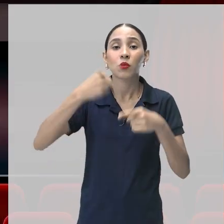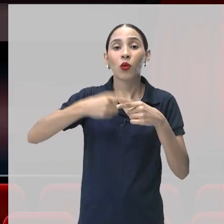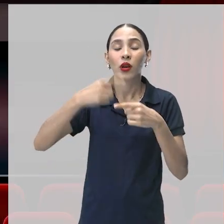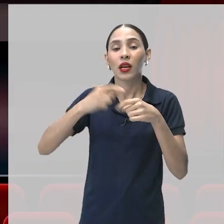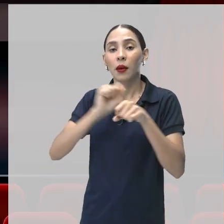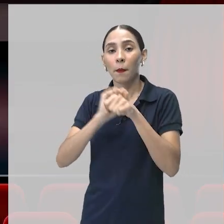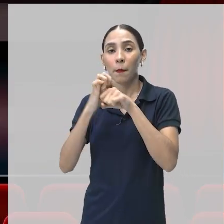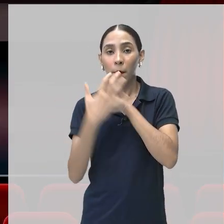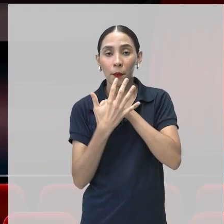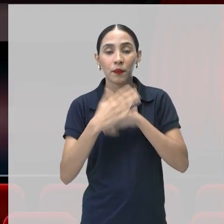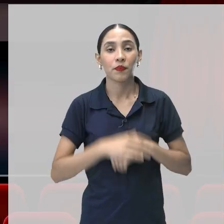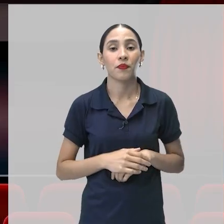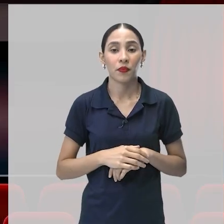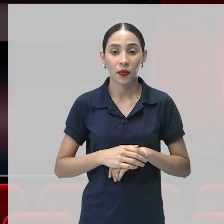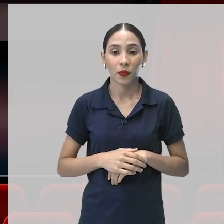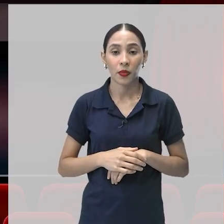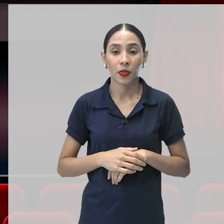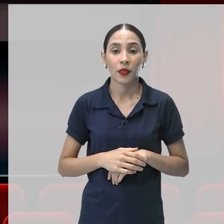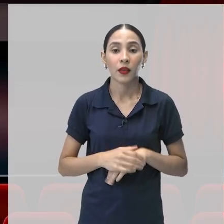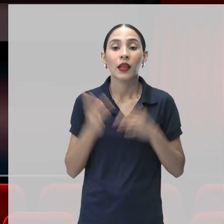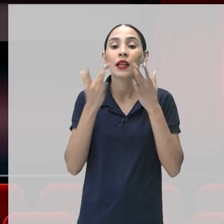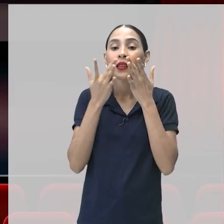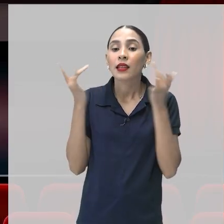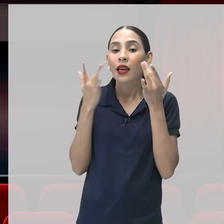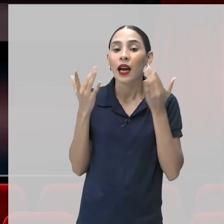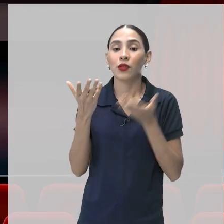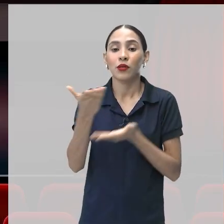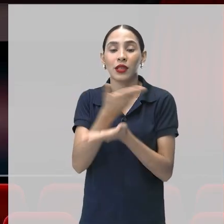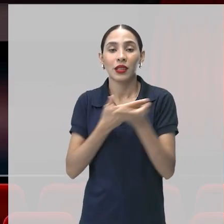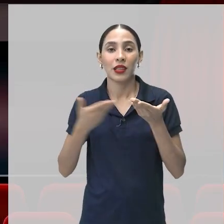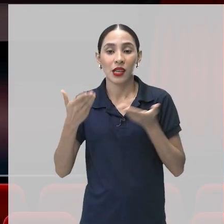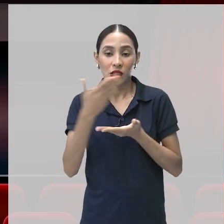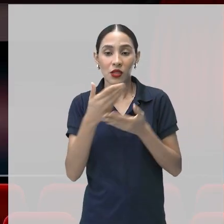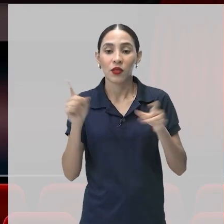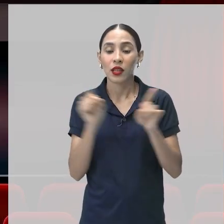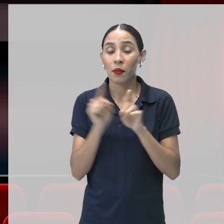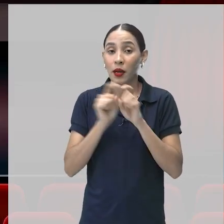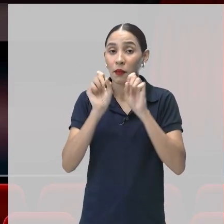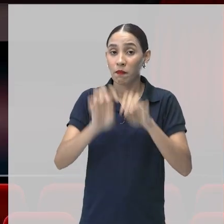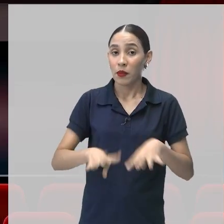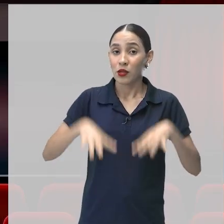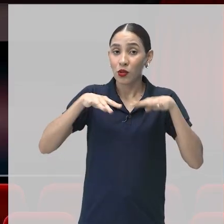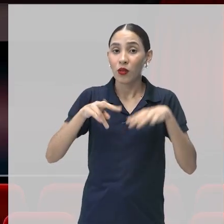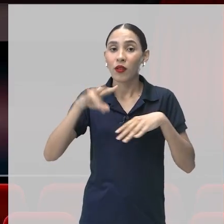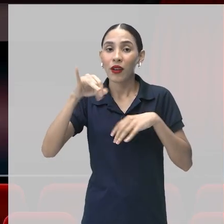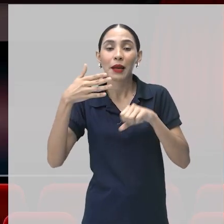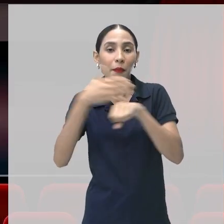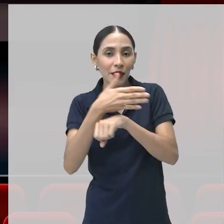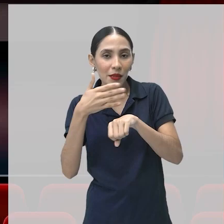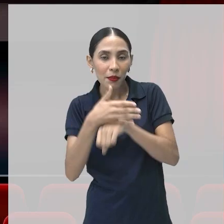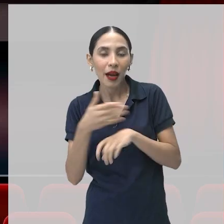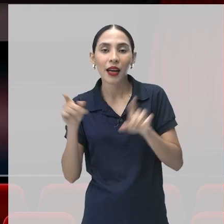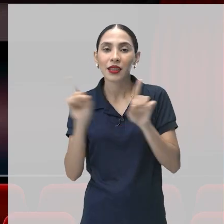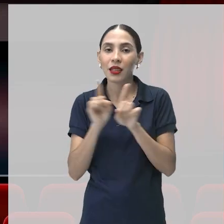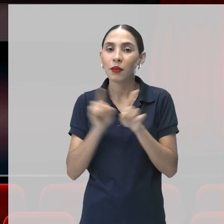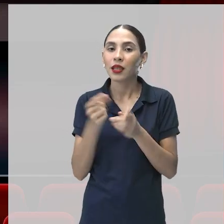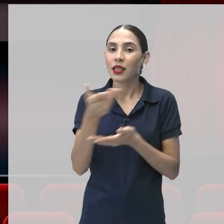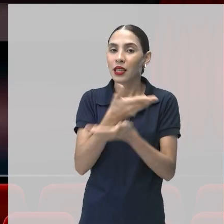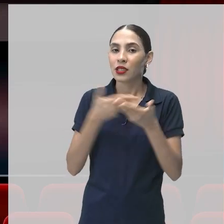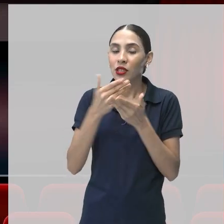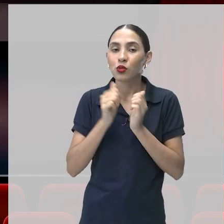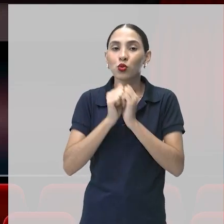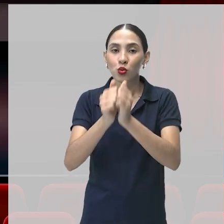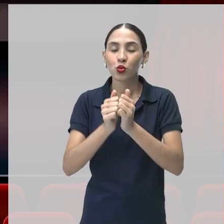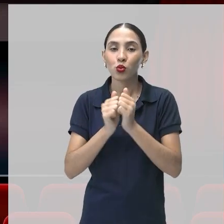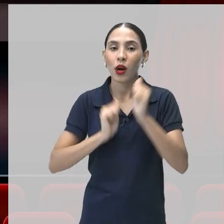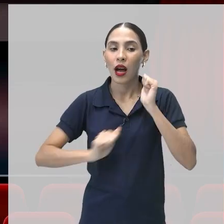pandemia. E tem um teatro interativo, certo? Que o público ele interage com os atores,